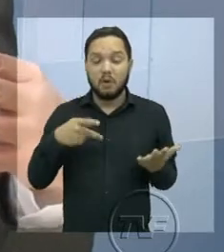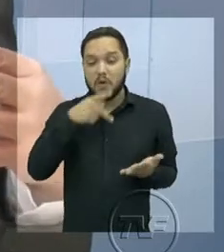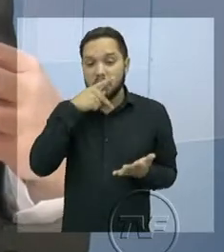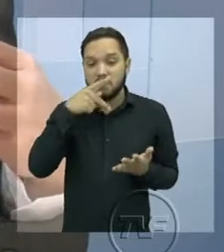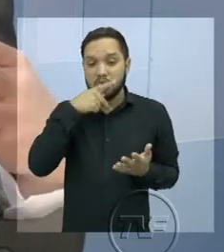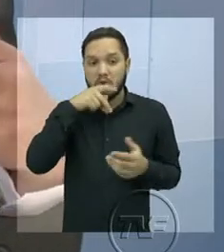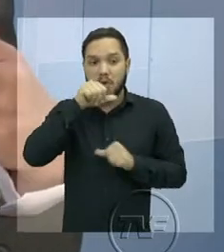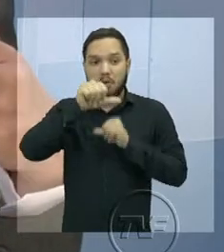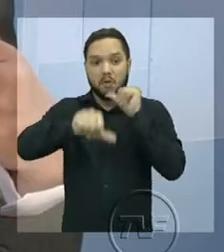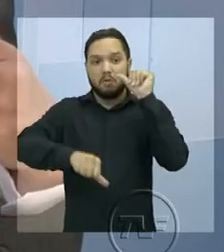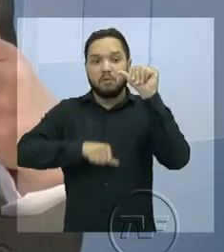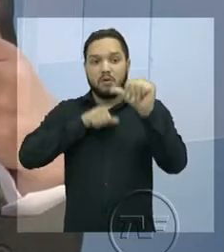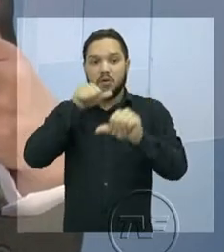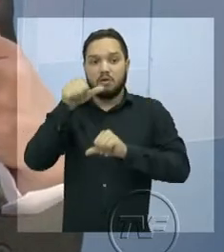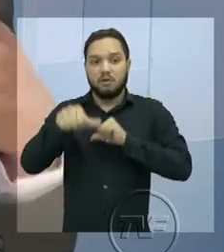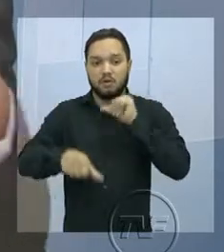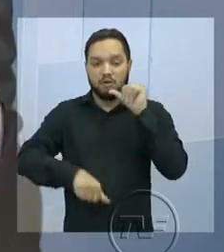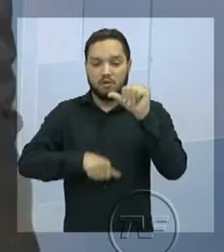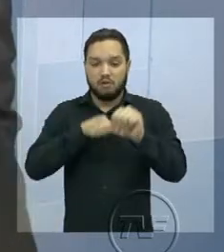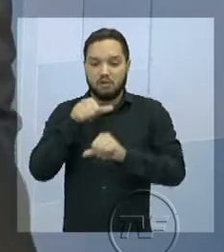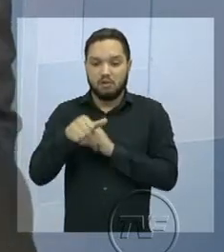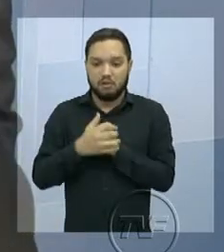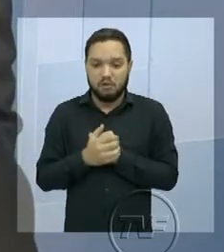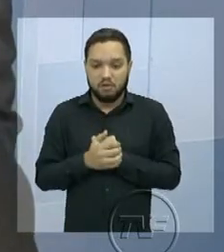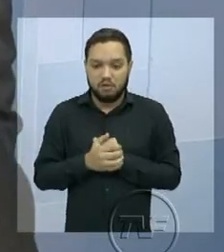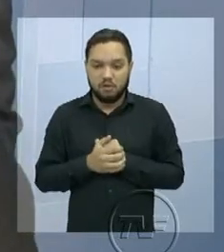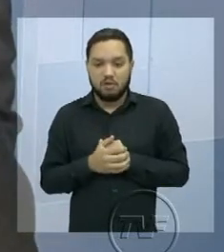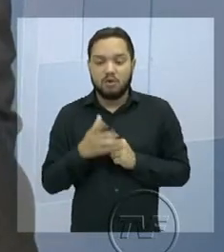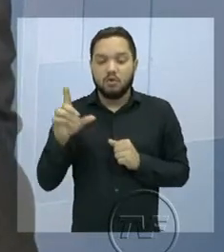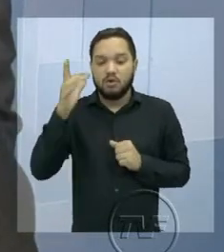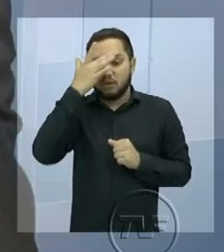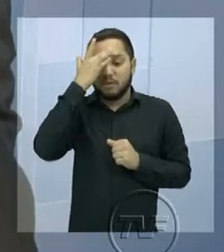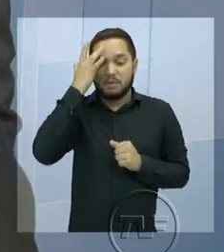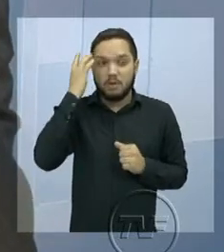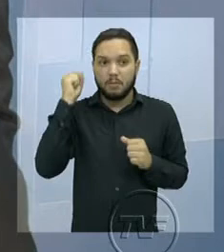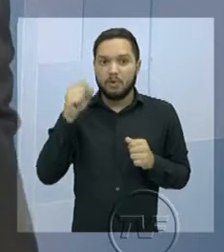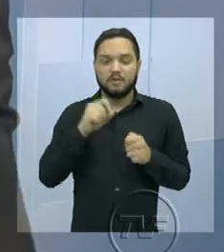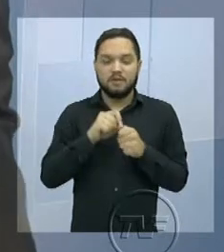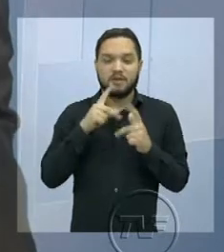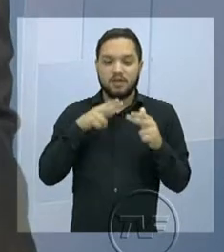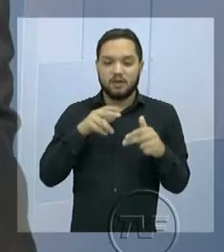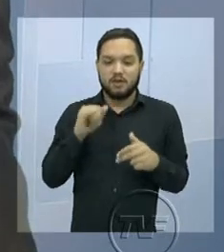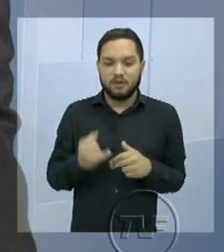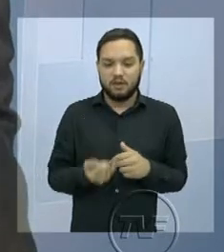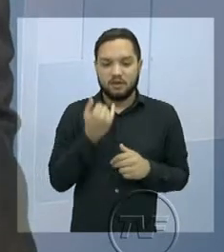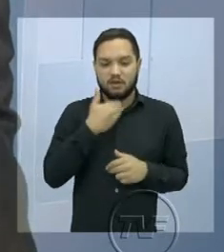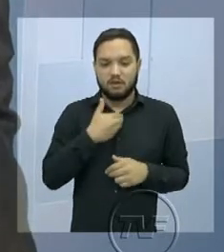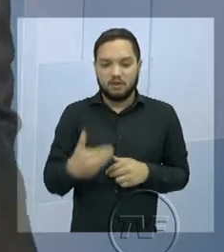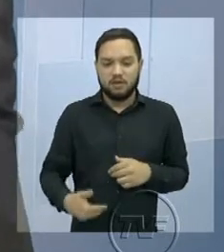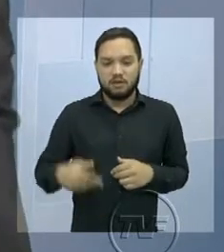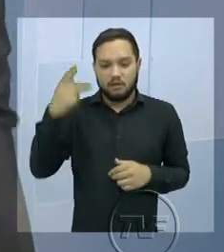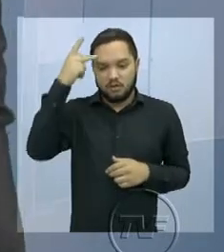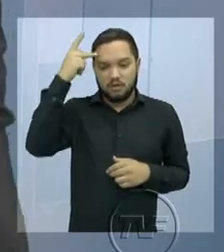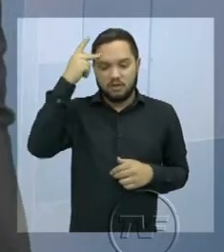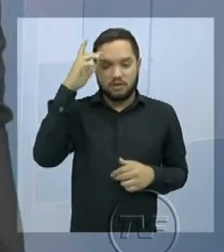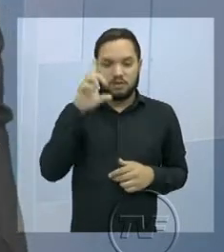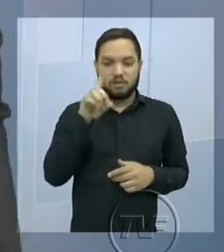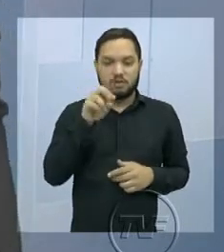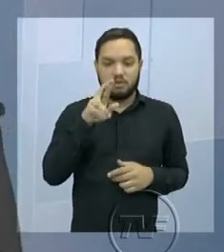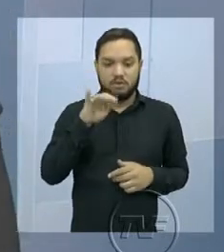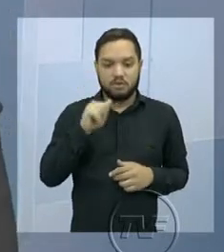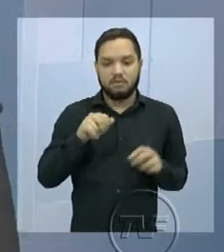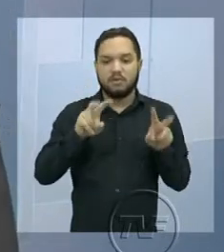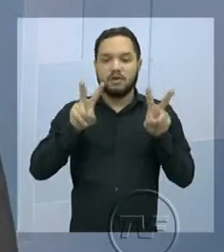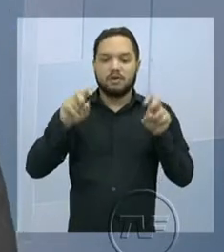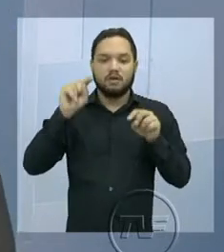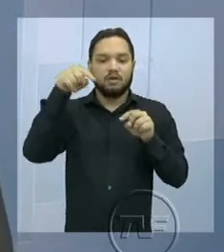ele precisa ocupar esse espaço, já tem outra liderança que já está pensando nisso, que é o governador de São Paulo, João Dória. Mas é um assunto que a gente